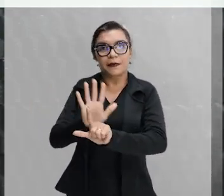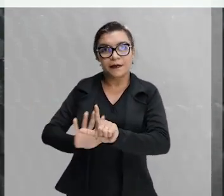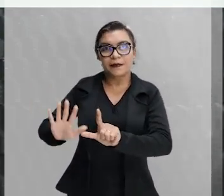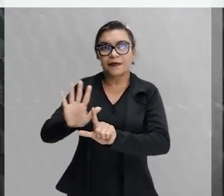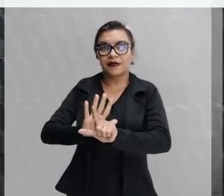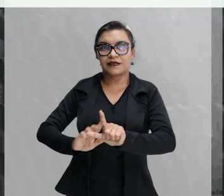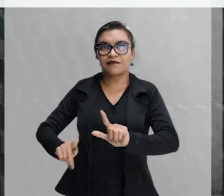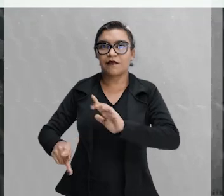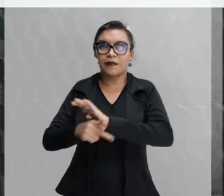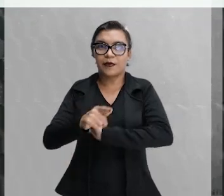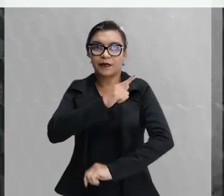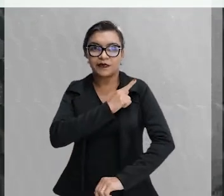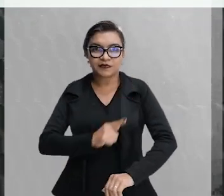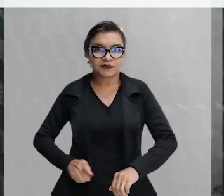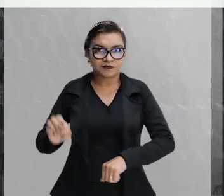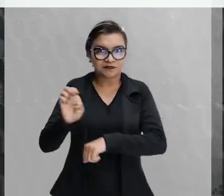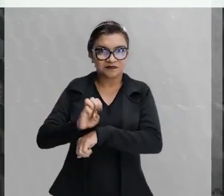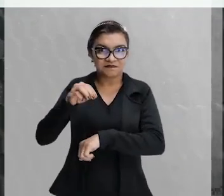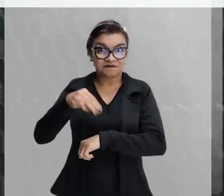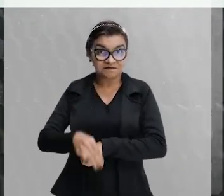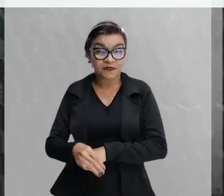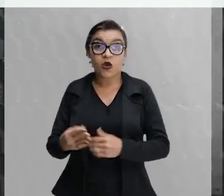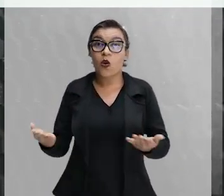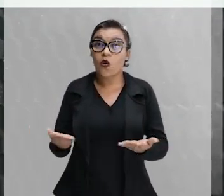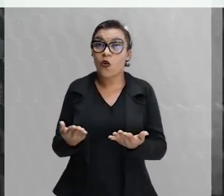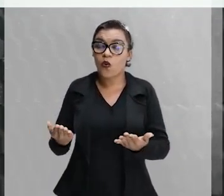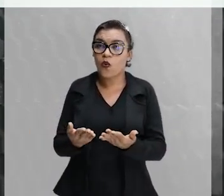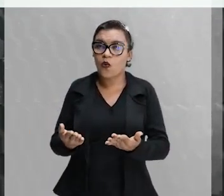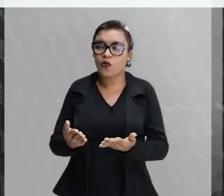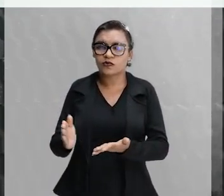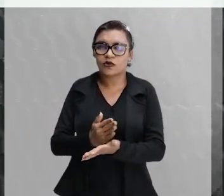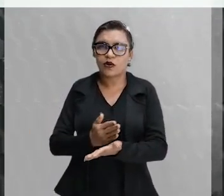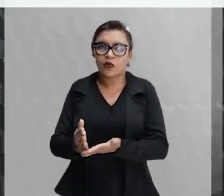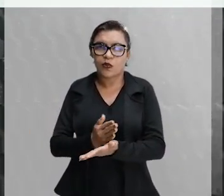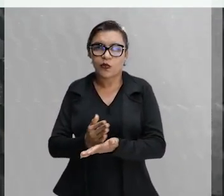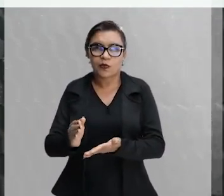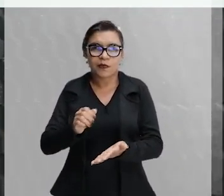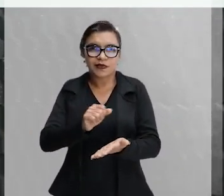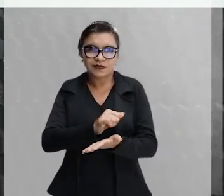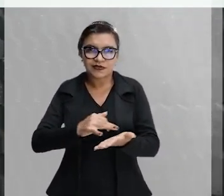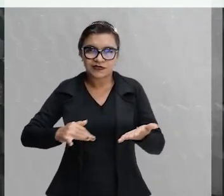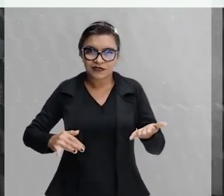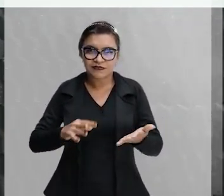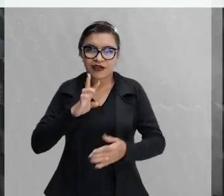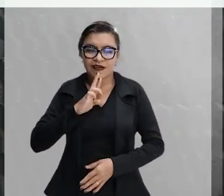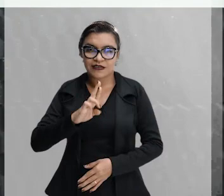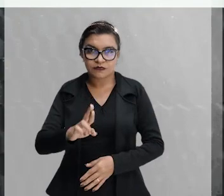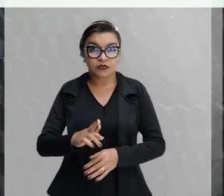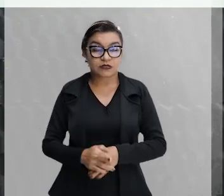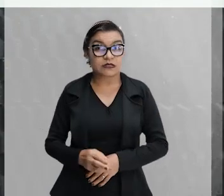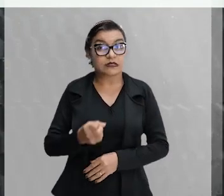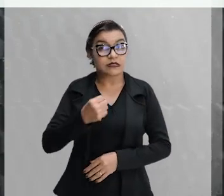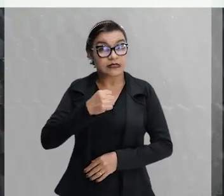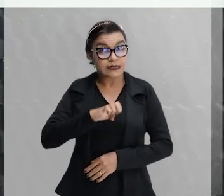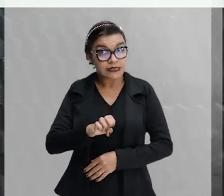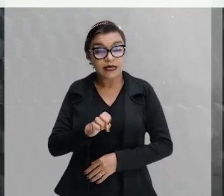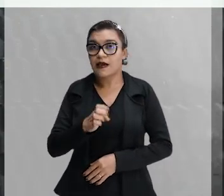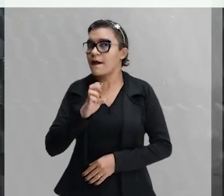Dias. Hoje nós vamos responder exercícios sobre o processo de eletrização. Se por um acaso você perdeu a